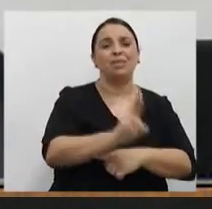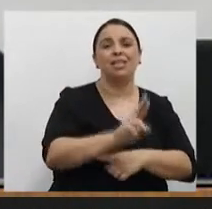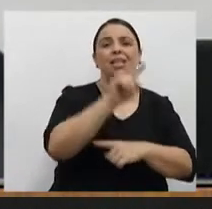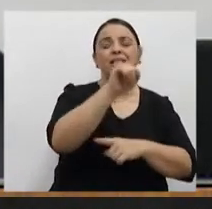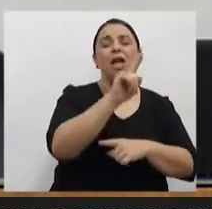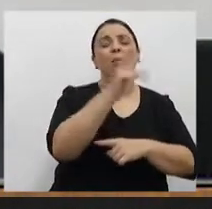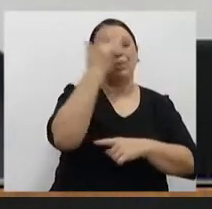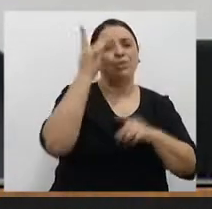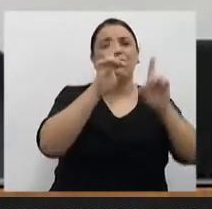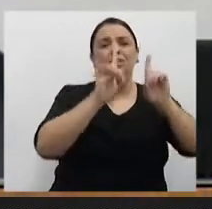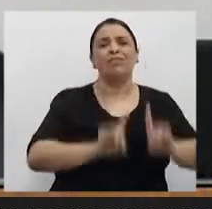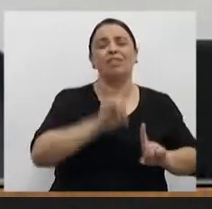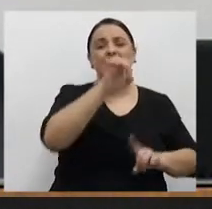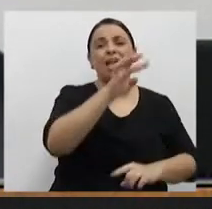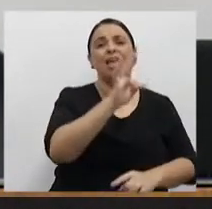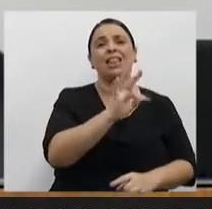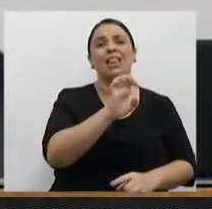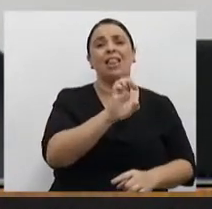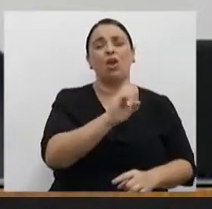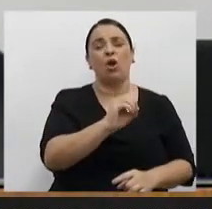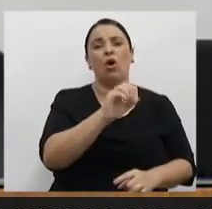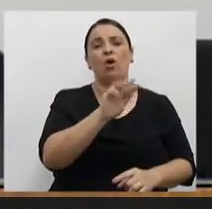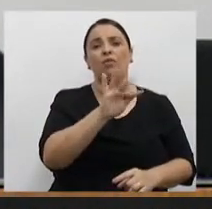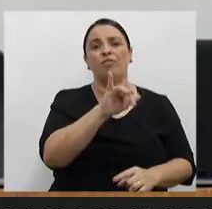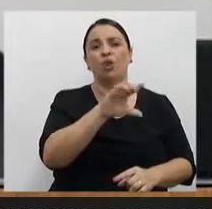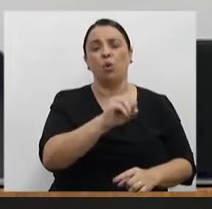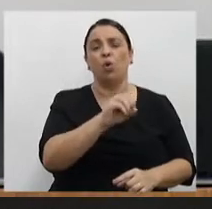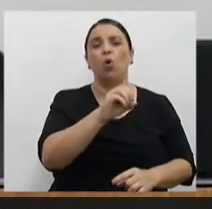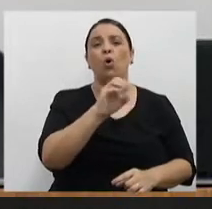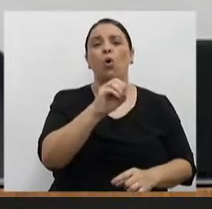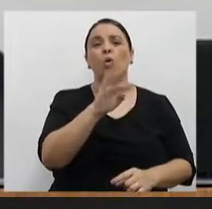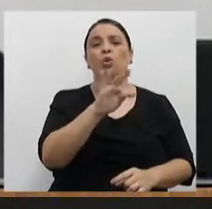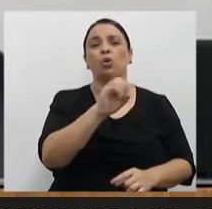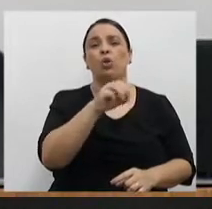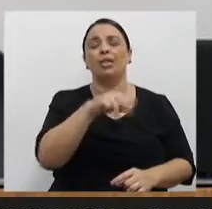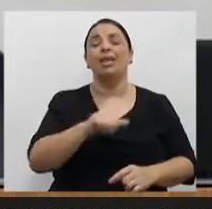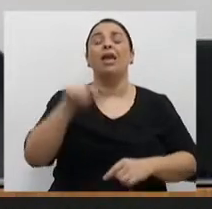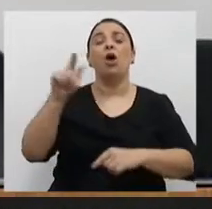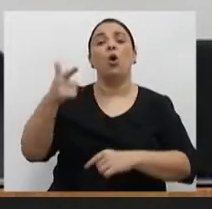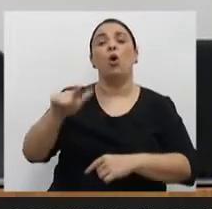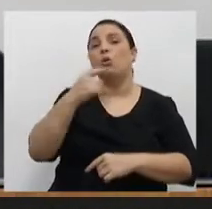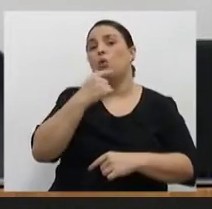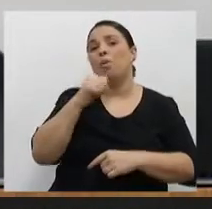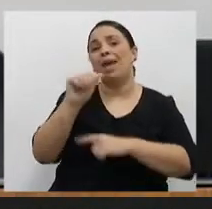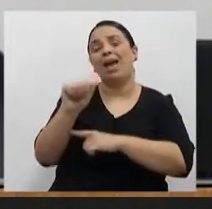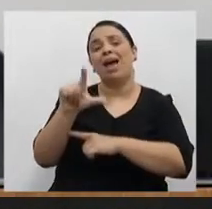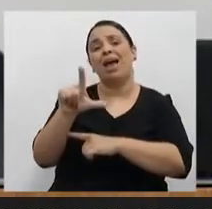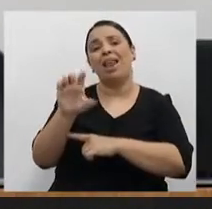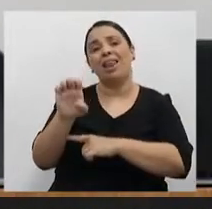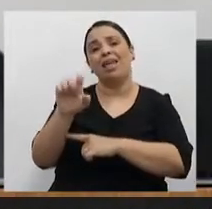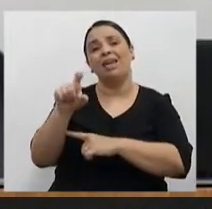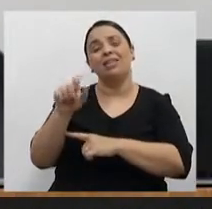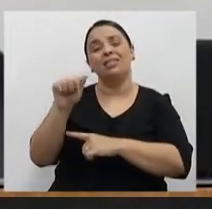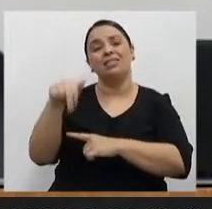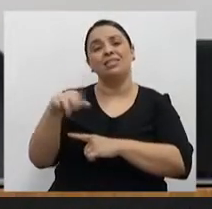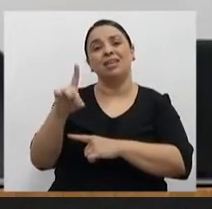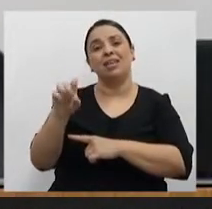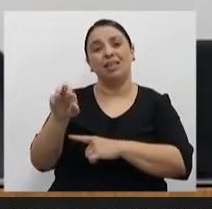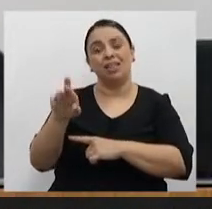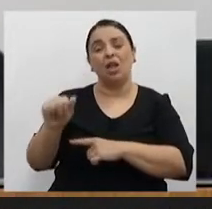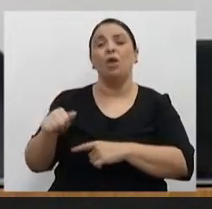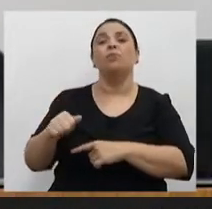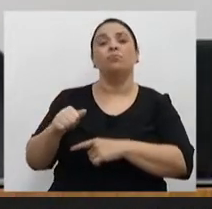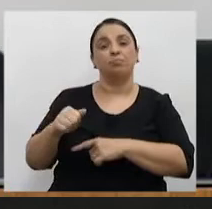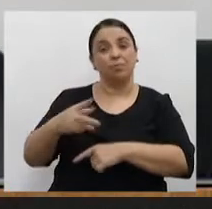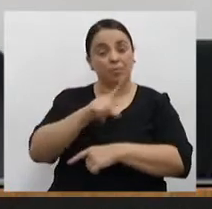Teófilo Otoni, Vale do Mucuri. Está aqui o Alexander Fábia, presidente do Conselho, está aí no Conselho também,